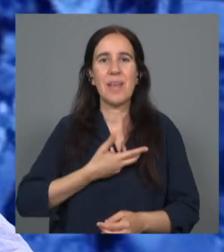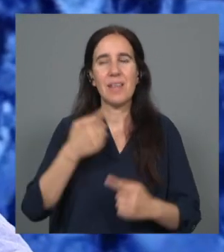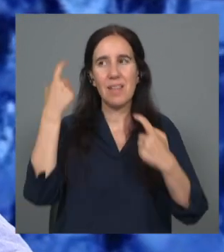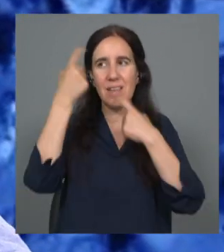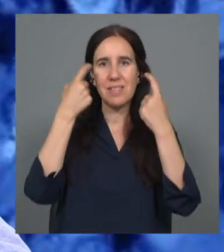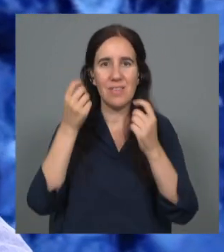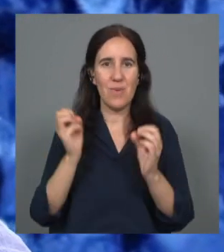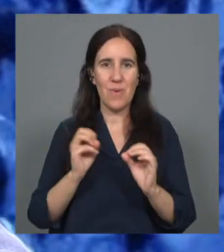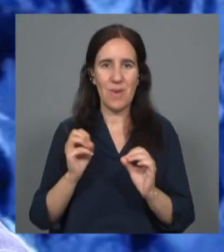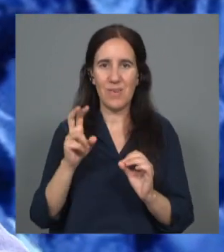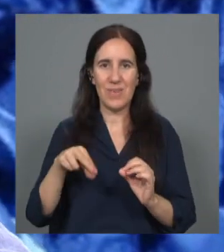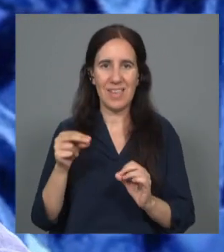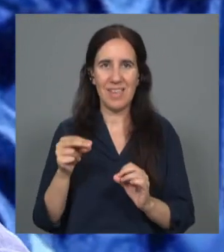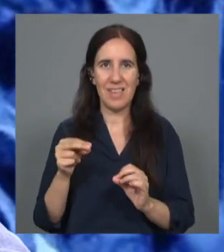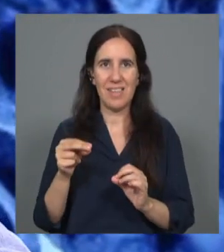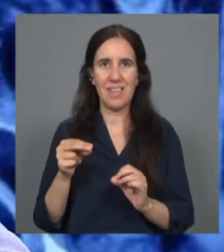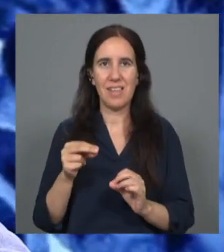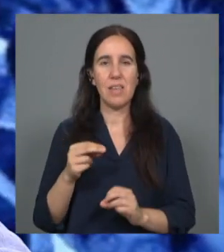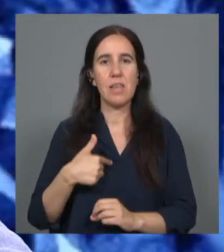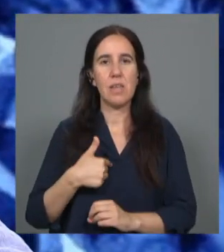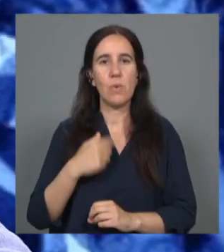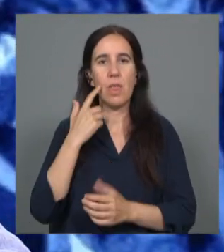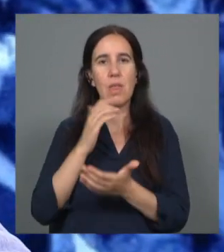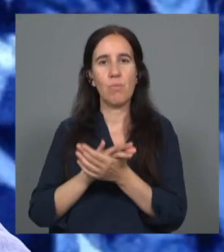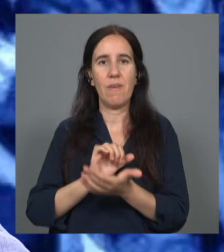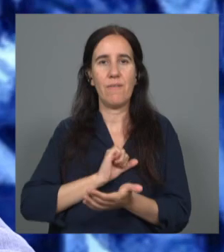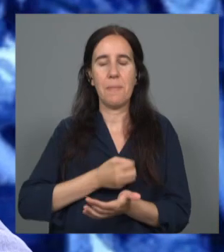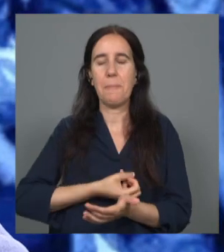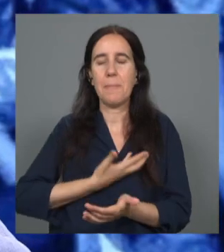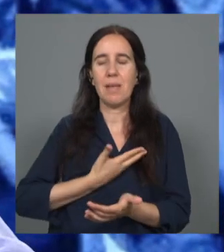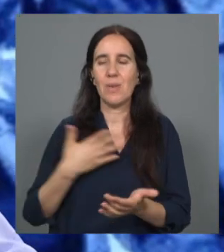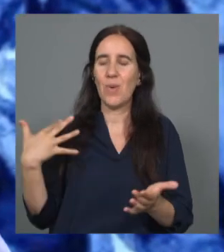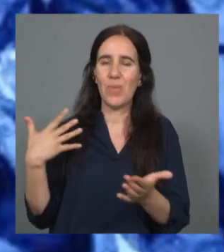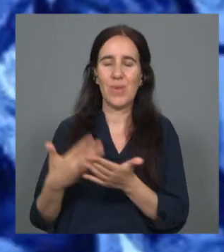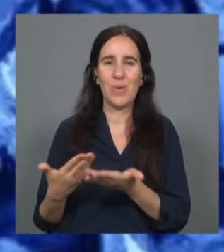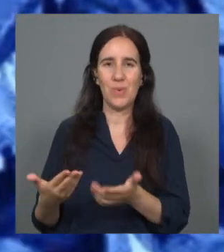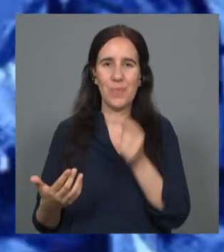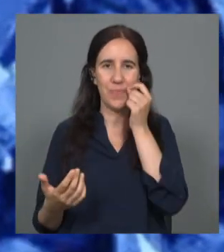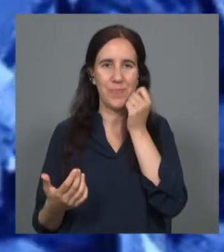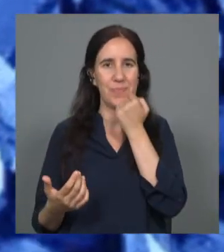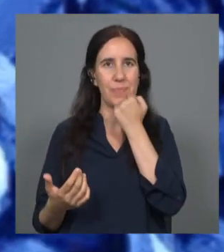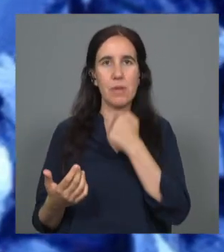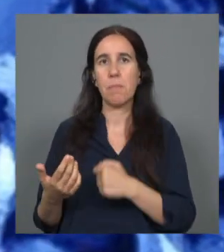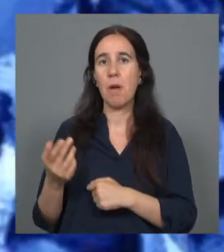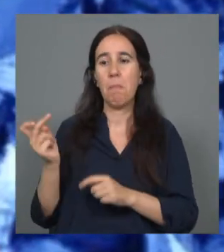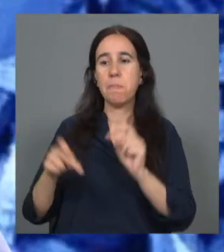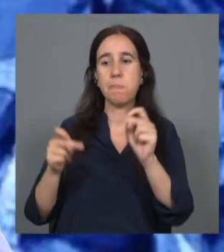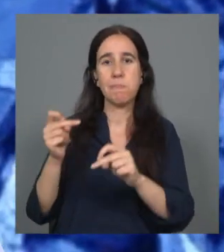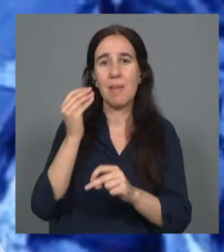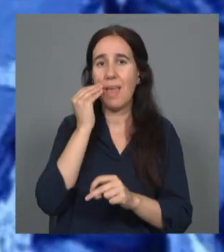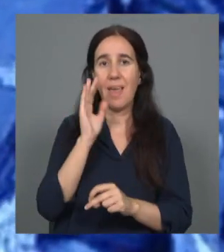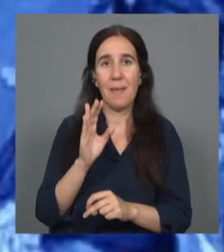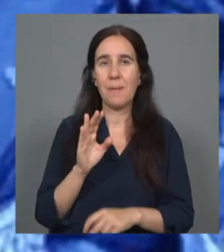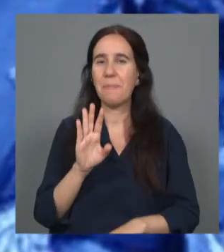racionais, nunca. Apaixonei-me pela minha mulher, de quem continuo apaixonado, e tudo foi uma circunstância.